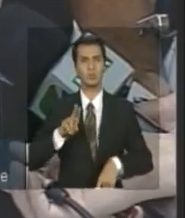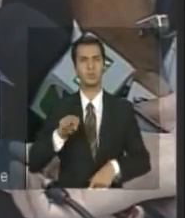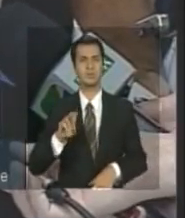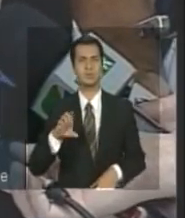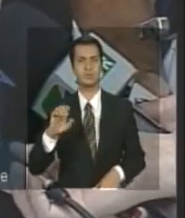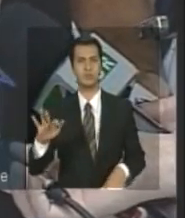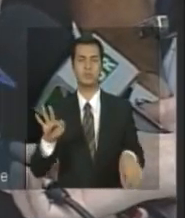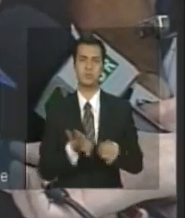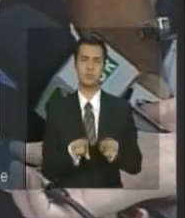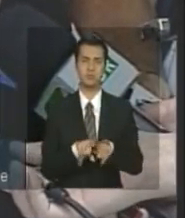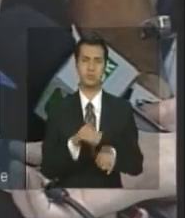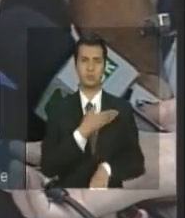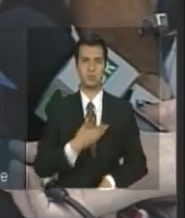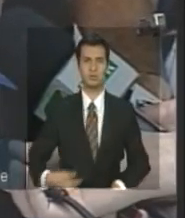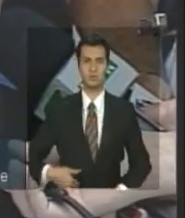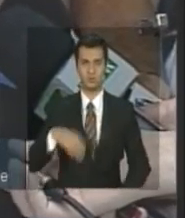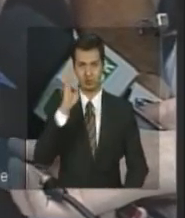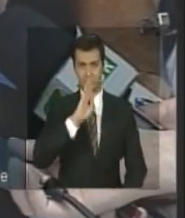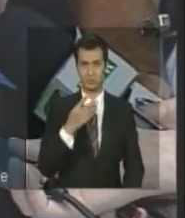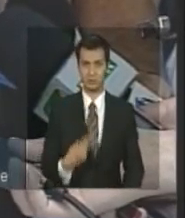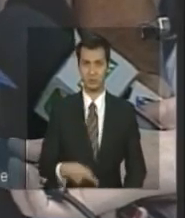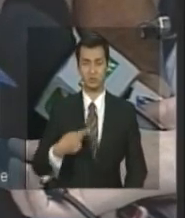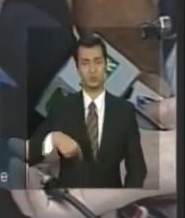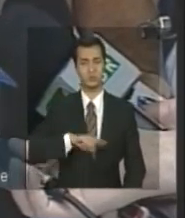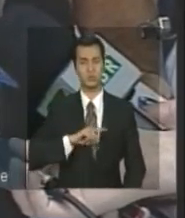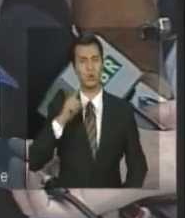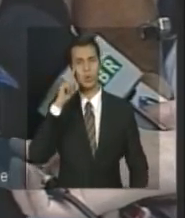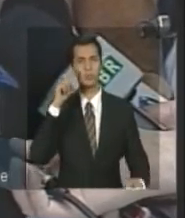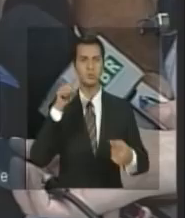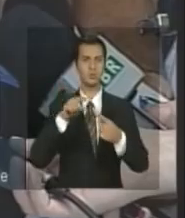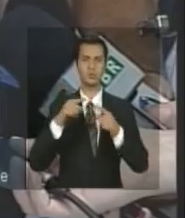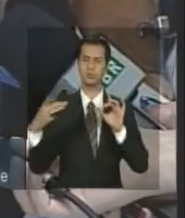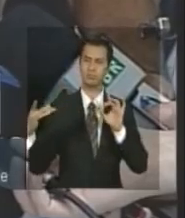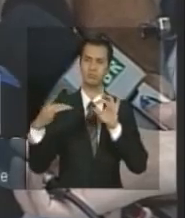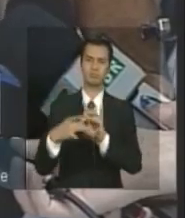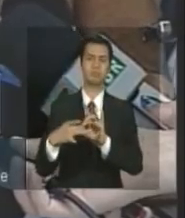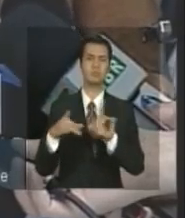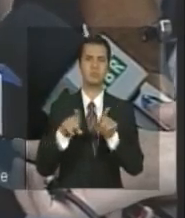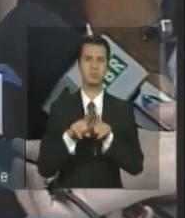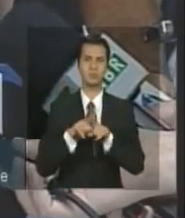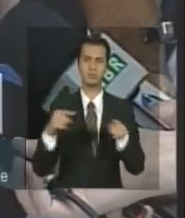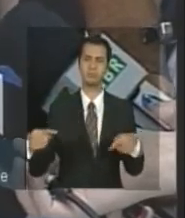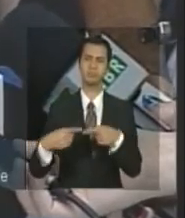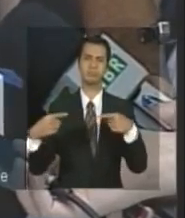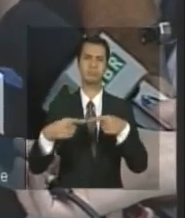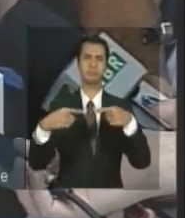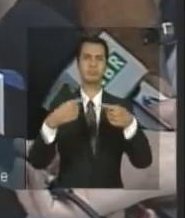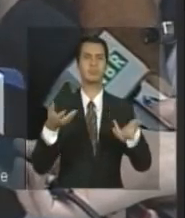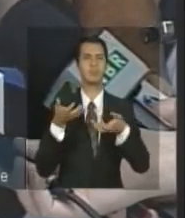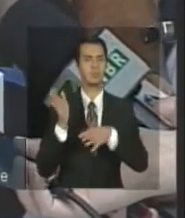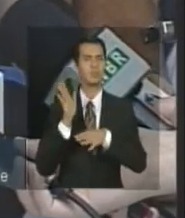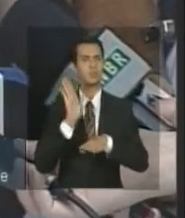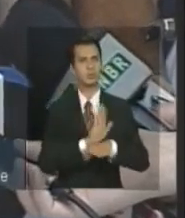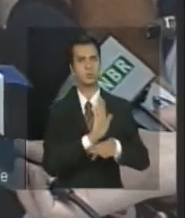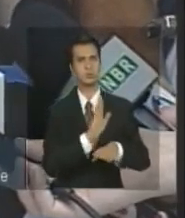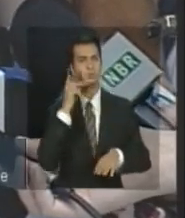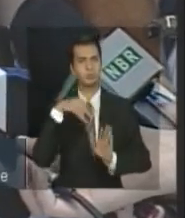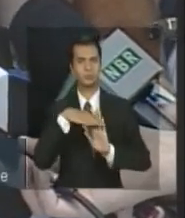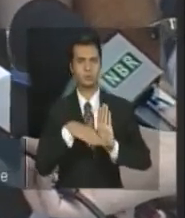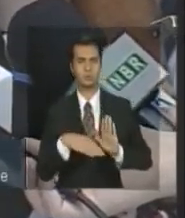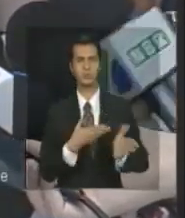têm grande convergência, não só dos objetivos, como da forma de se valorizar políticas públicas para jovens e